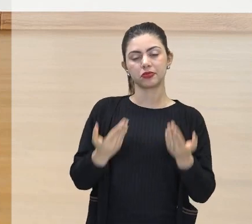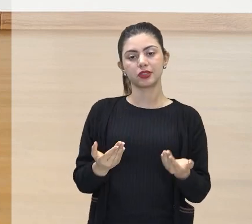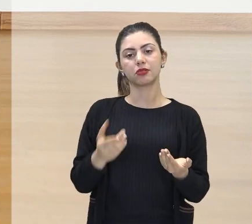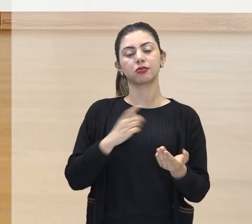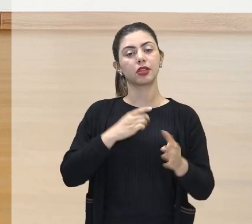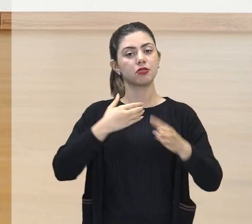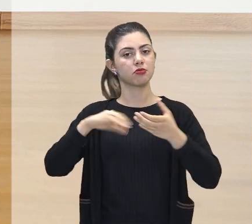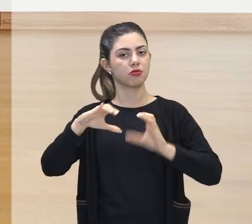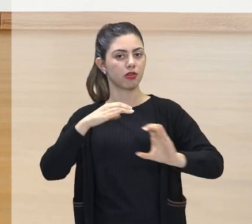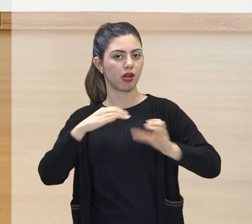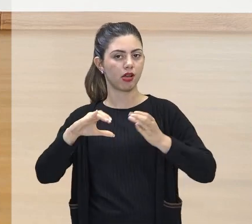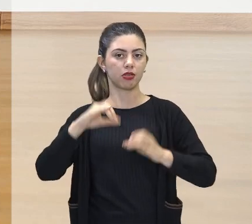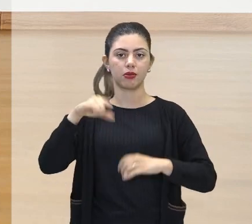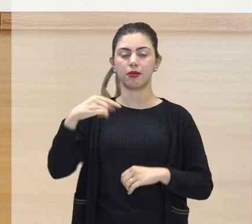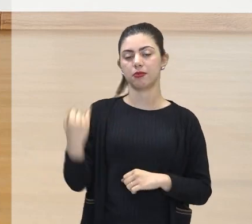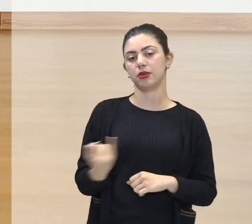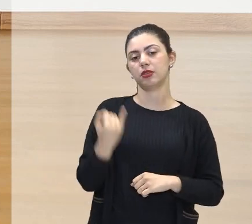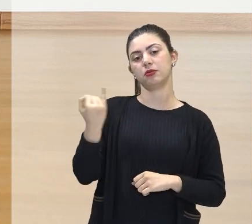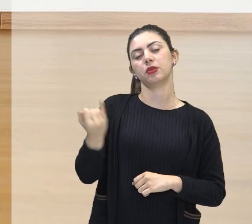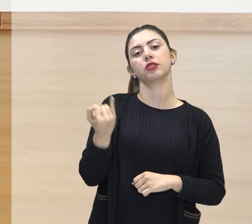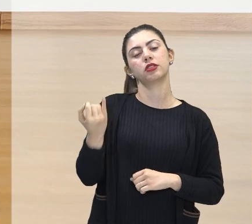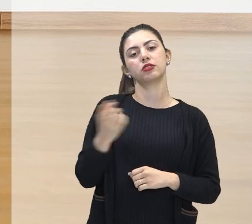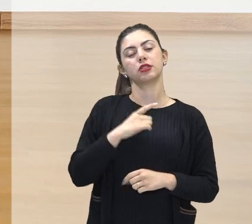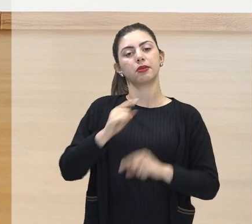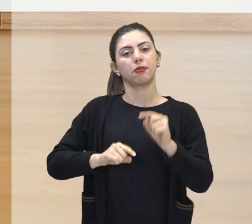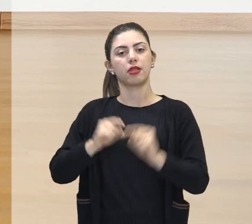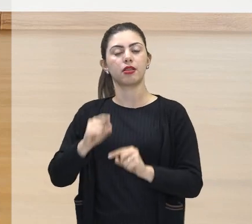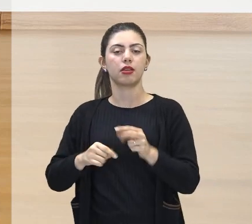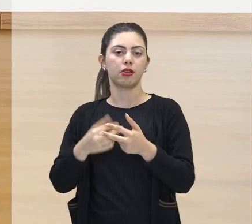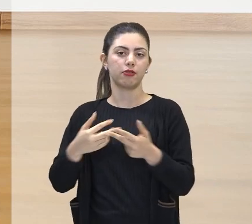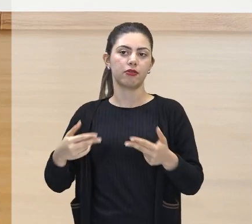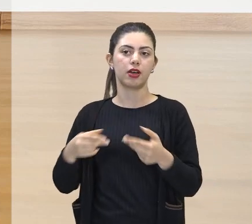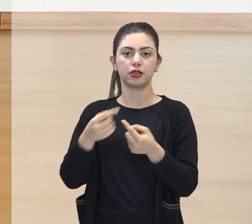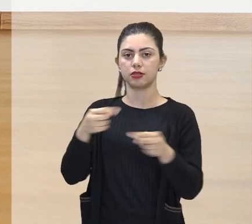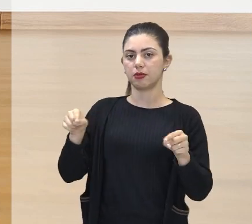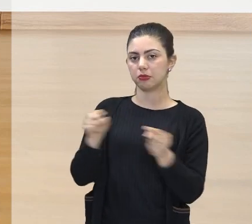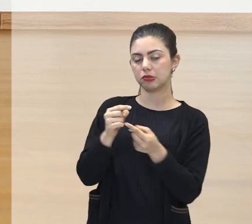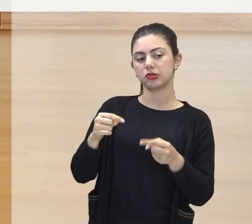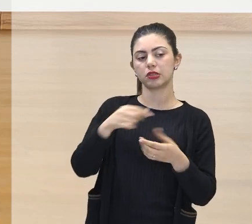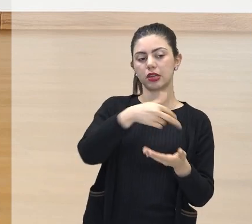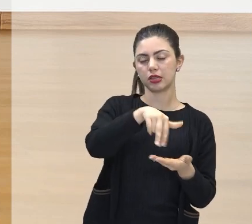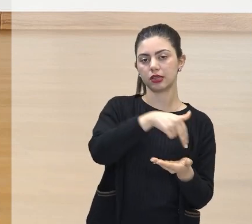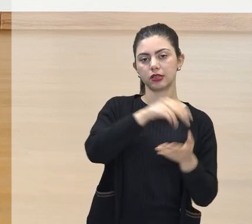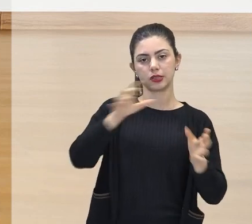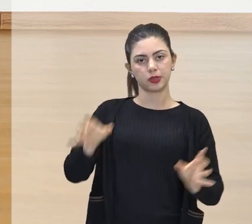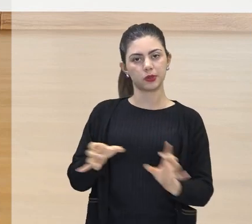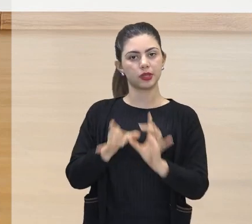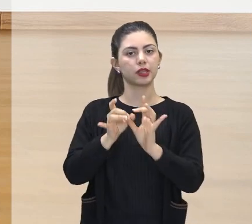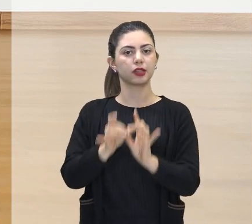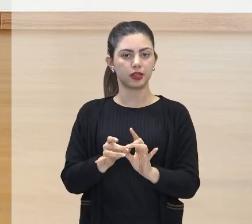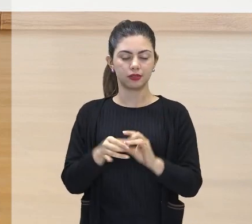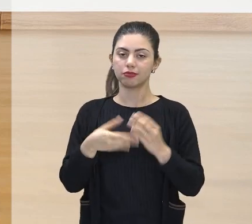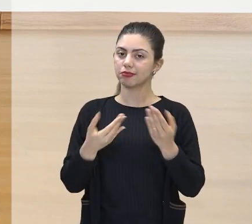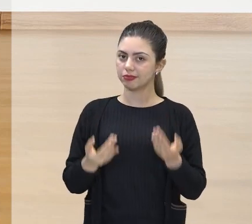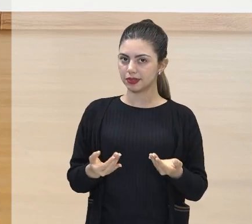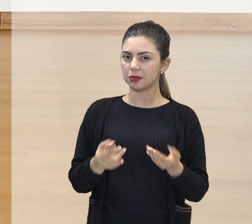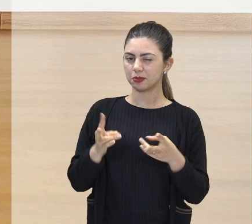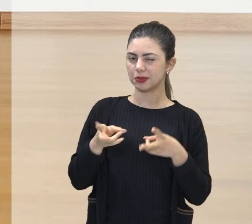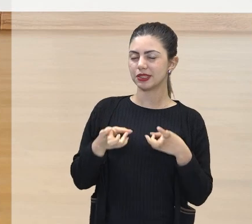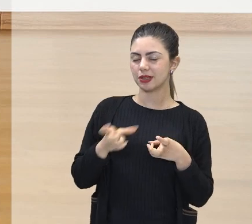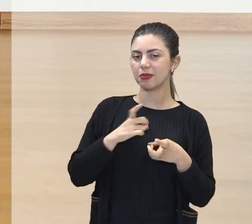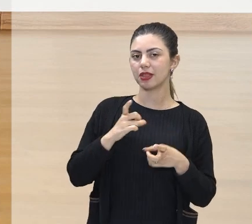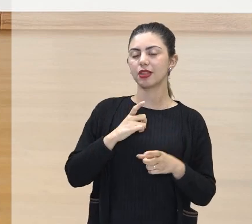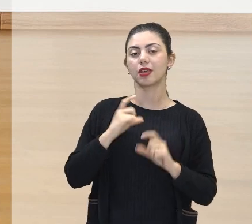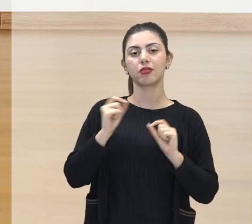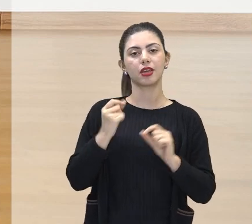papel fundamental associado aos instrumentos musicais e à dança. Então, a gente percebe que no jongo a gente já tem uma participação